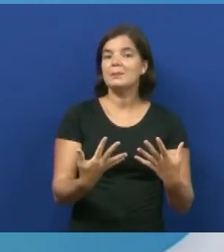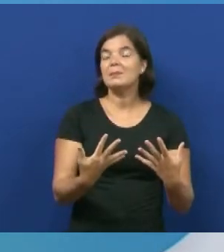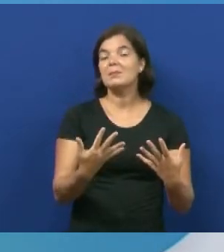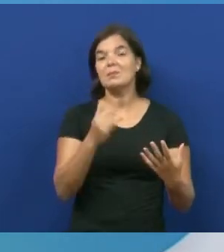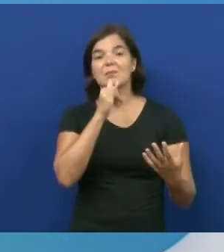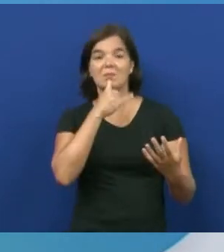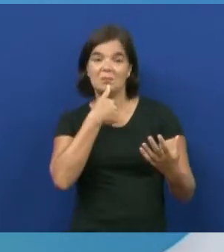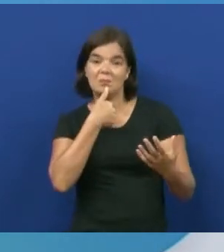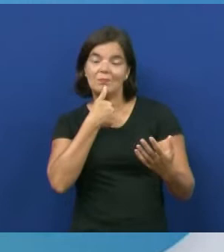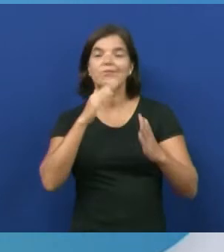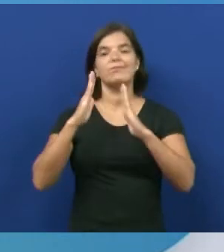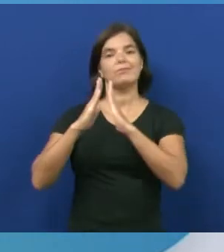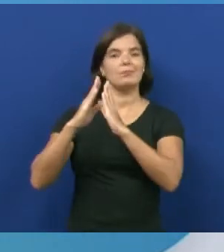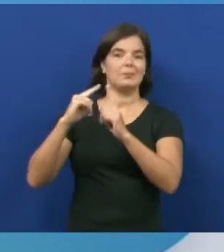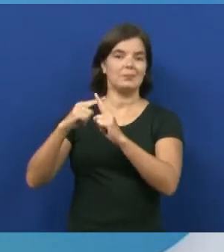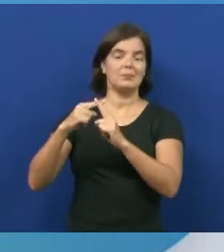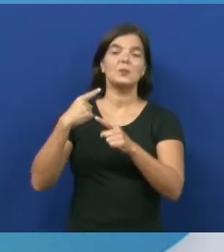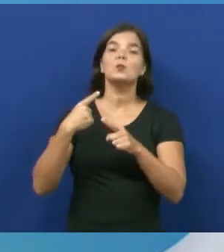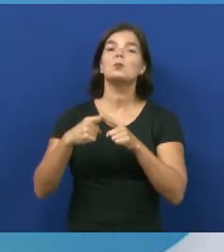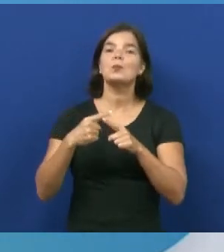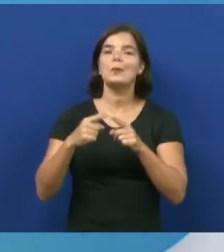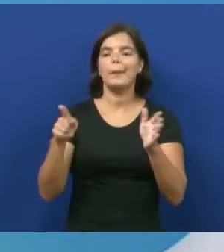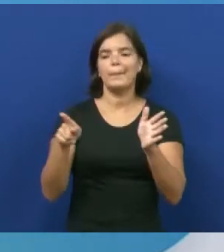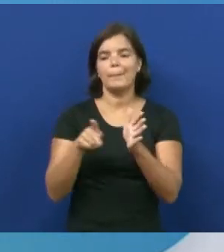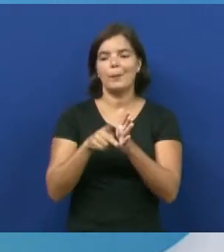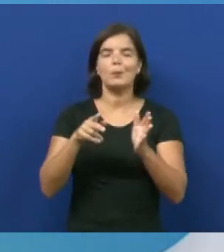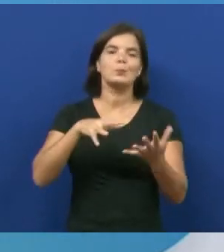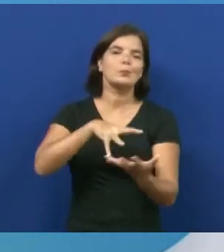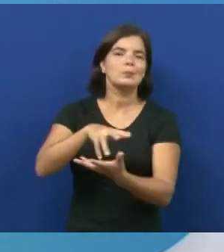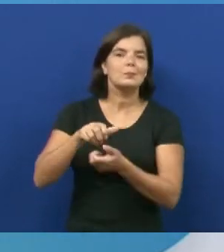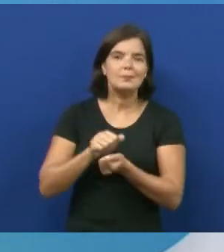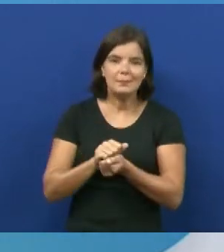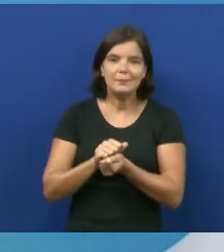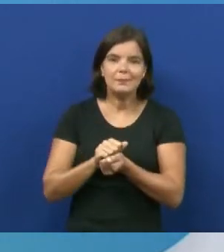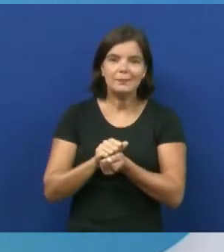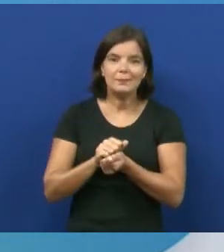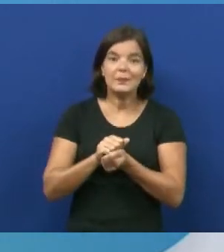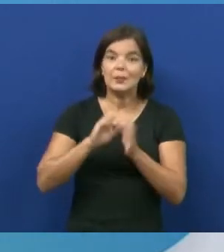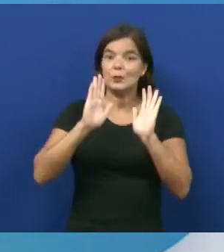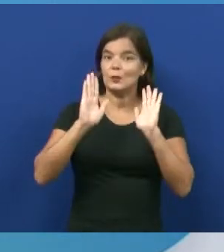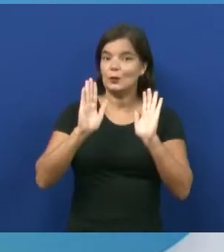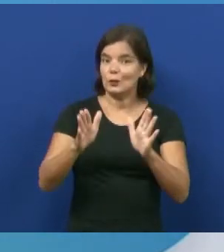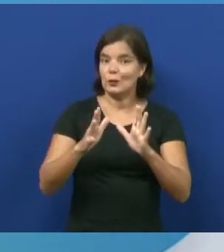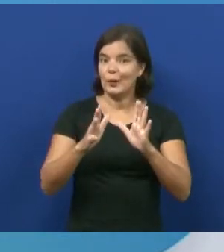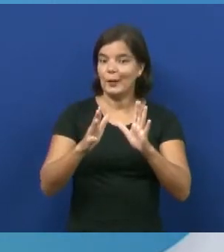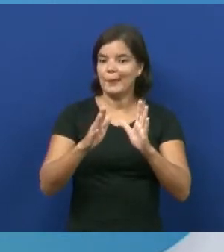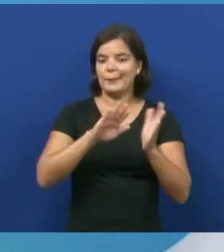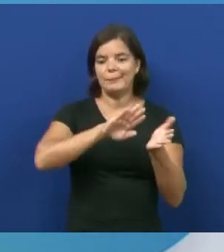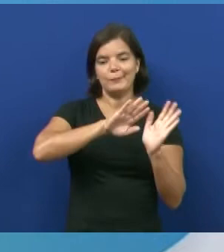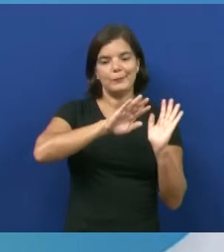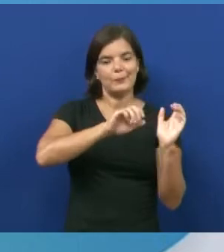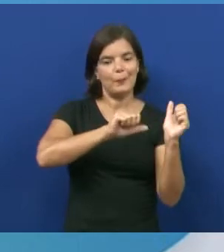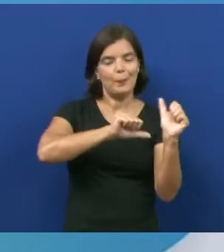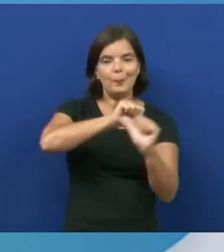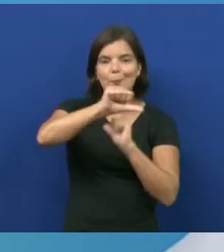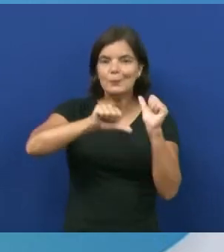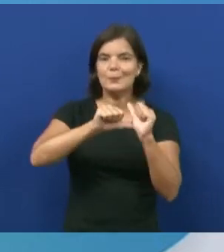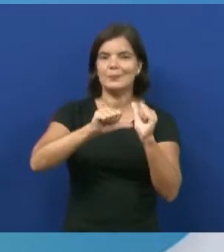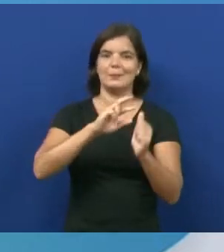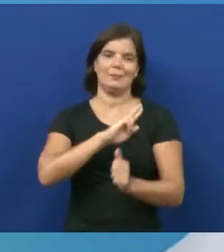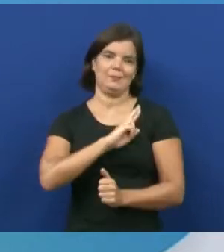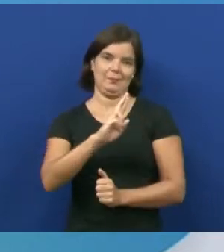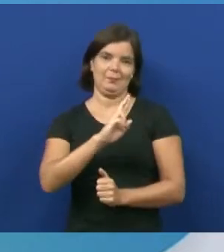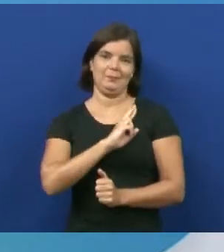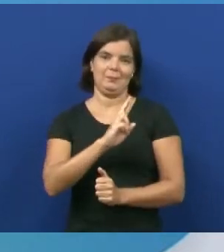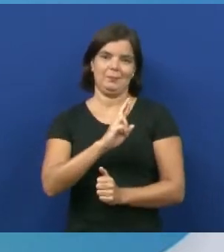desagrada a igreja. Por quê? Porque são festas pagãs. Já foge um pouco do caráter religioso. E aí já coloca